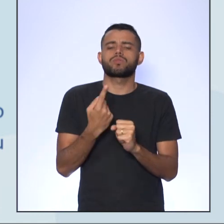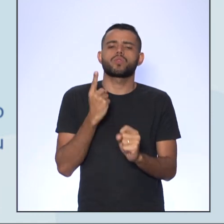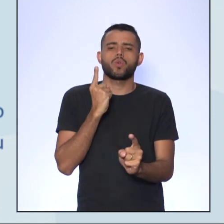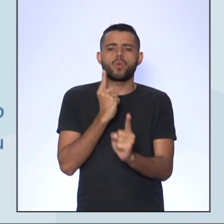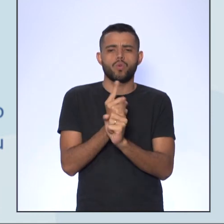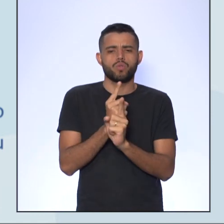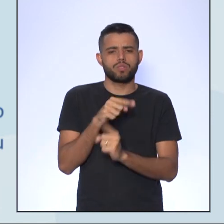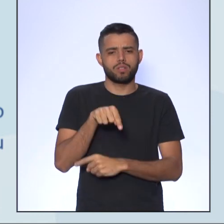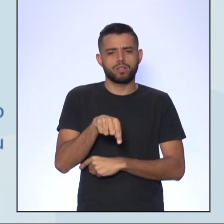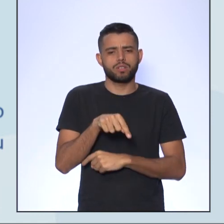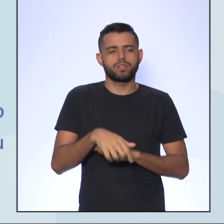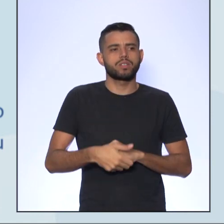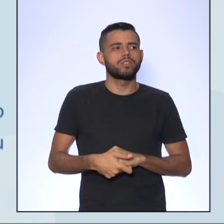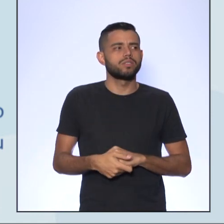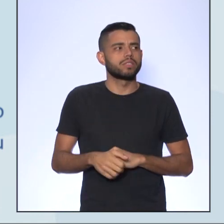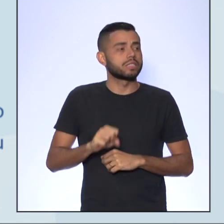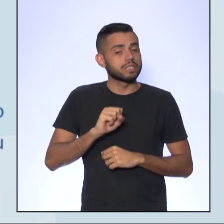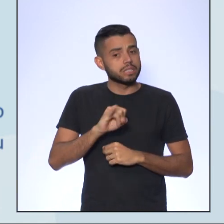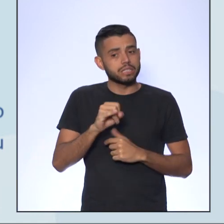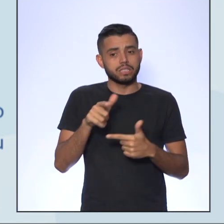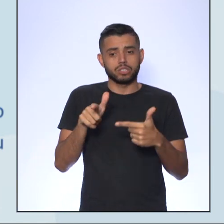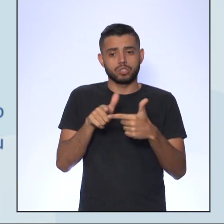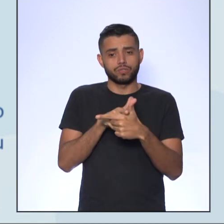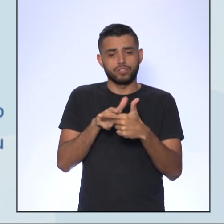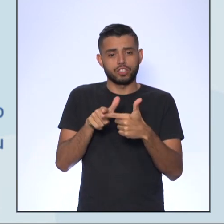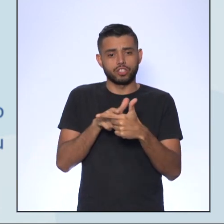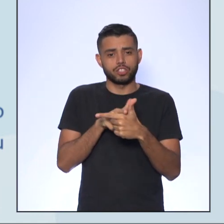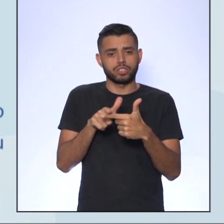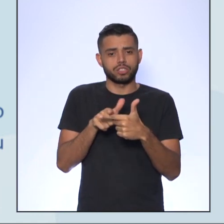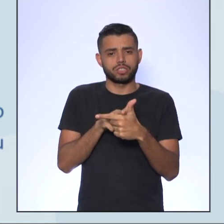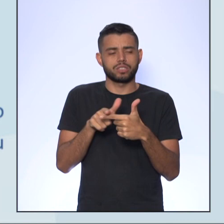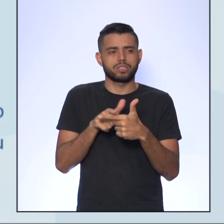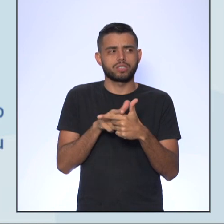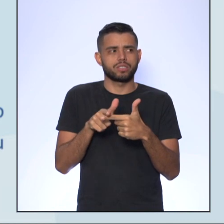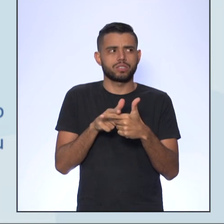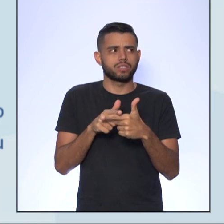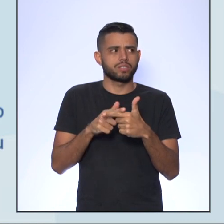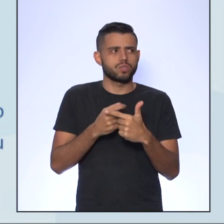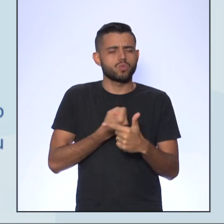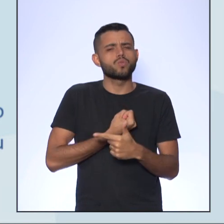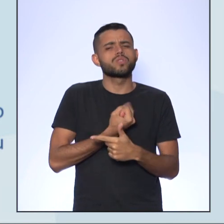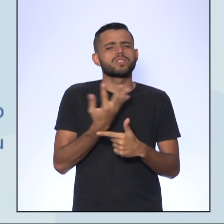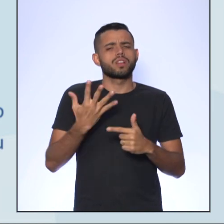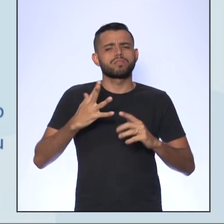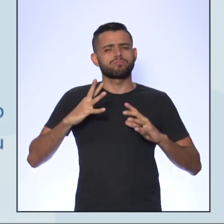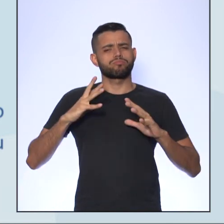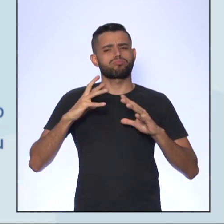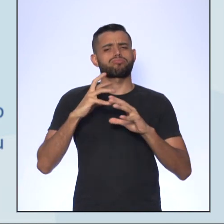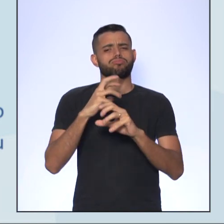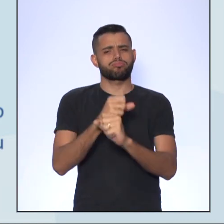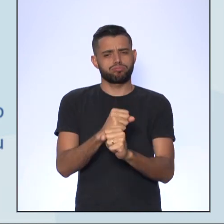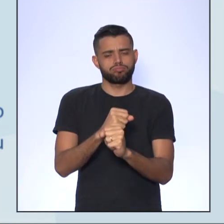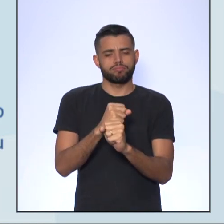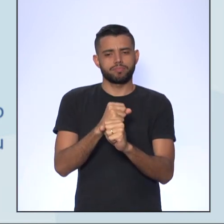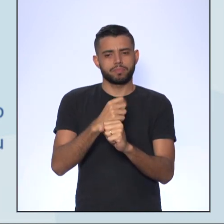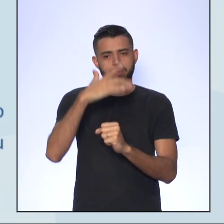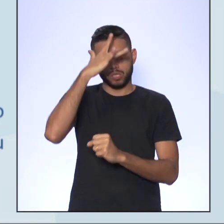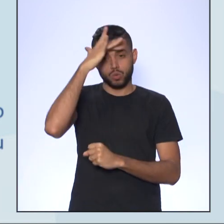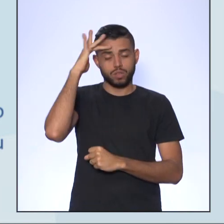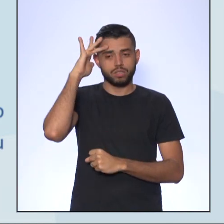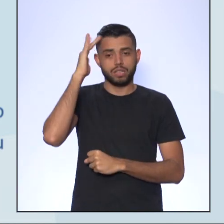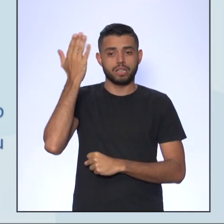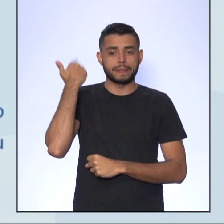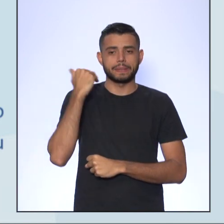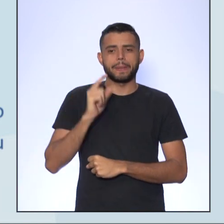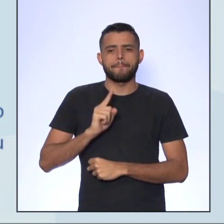pátio. Se nós dividirmos a quantidade total de pessoas, que era 1.200,